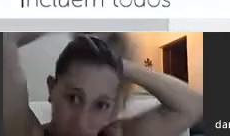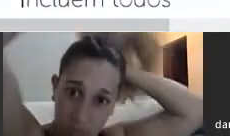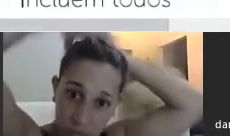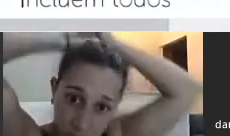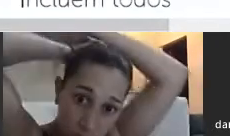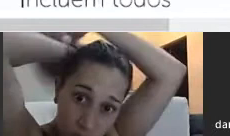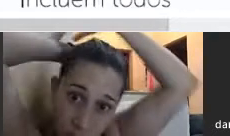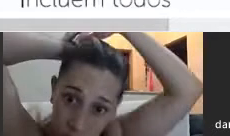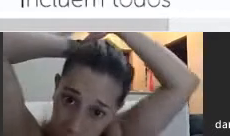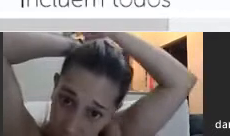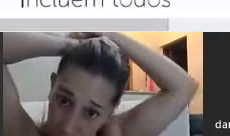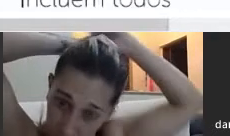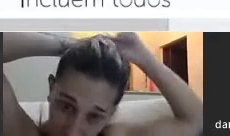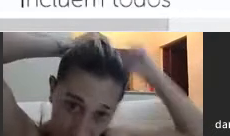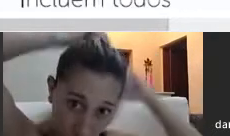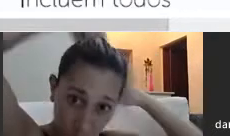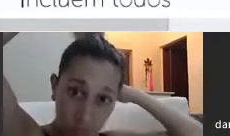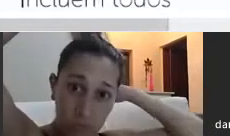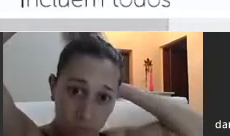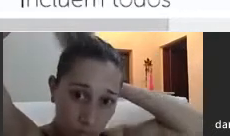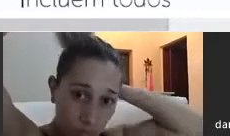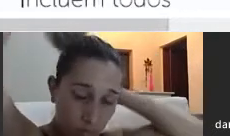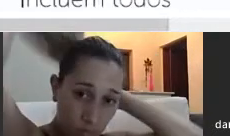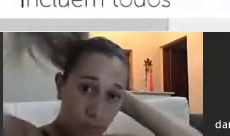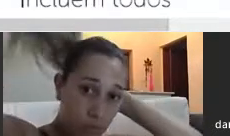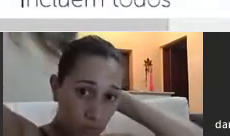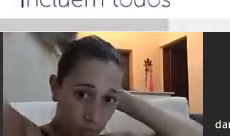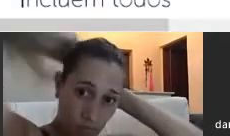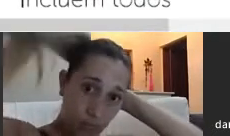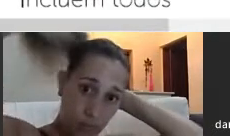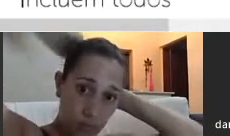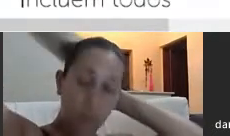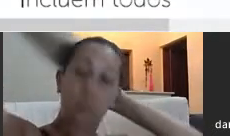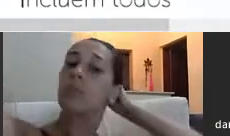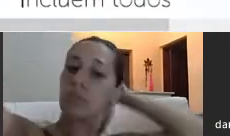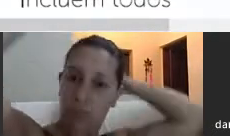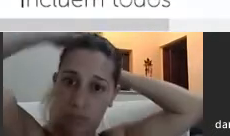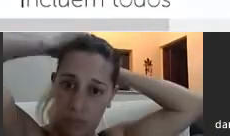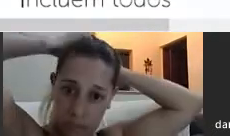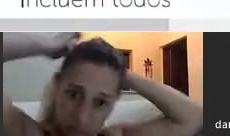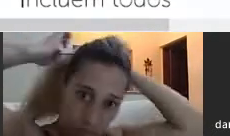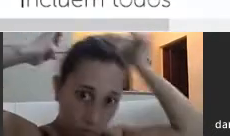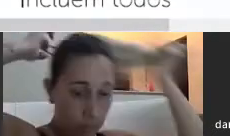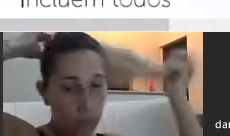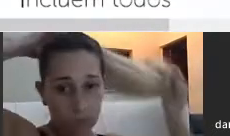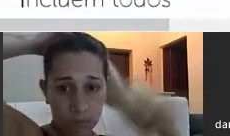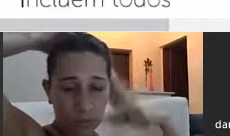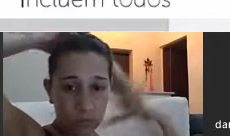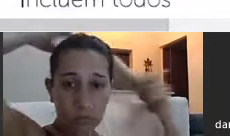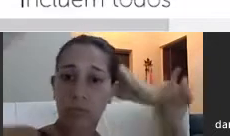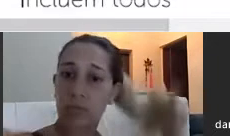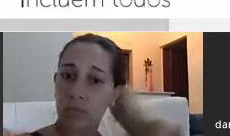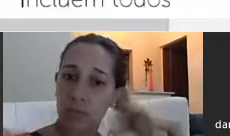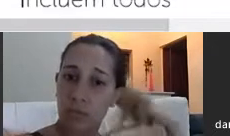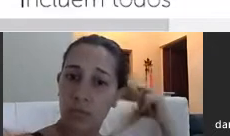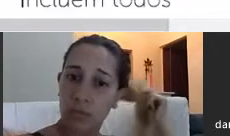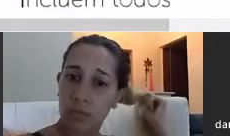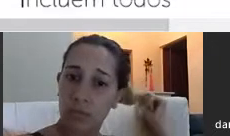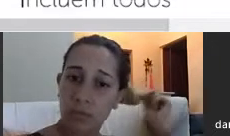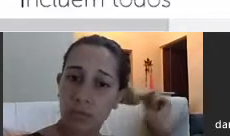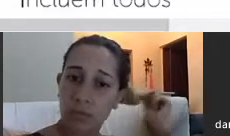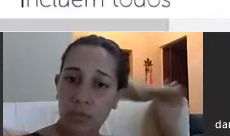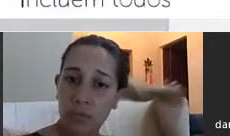chave código do cliente vai para a tabela produtos, é onde é N. E aí lá ela tem uma especificação como chave